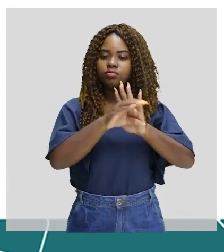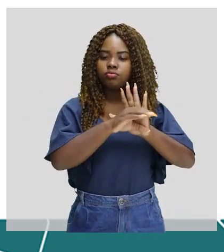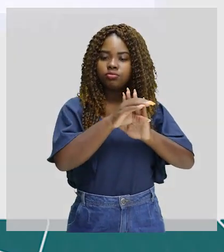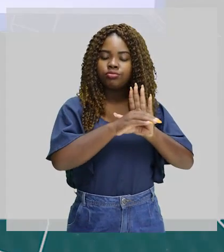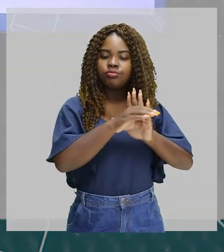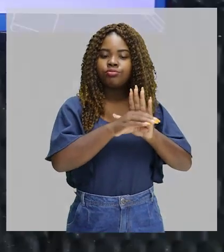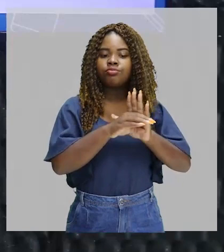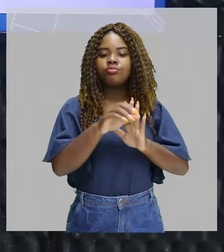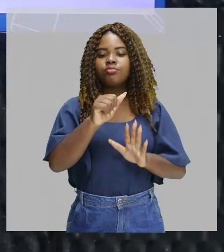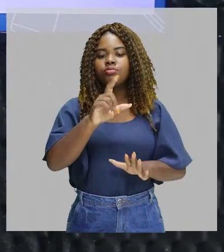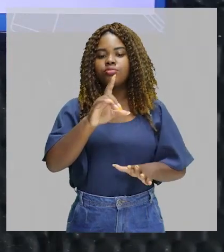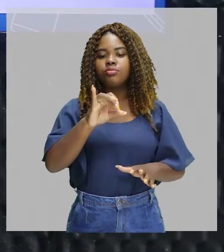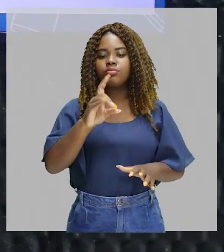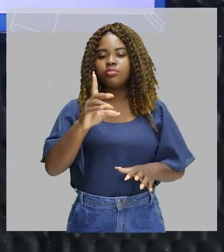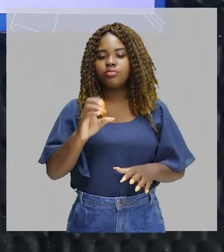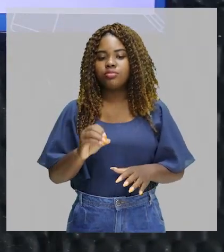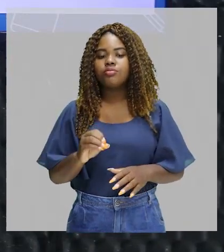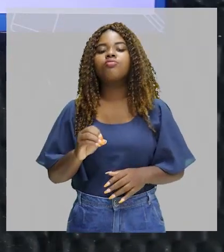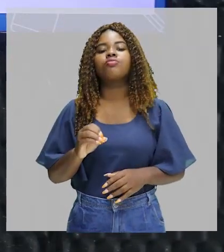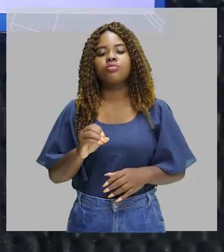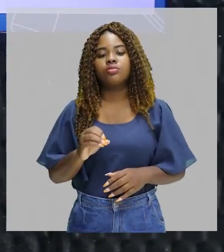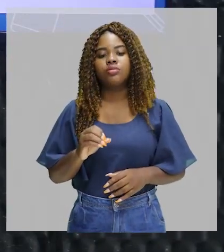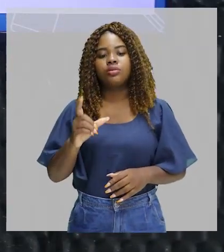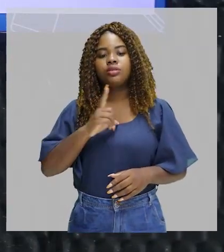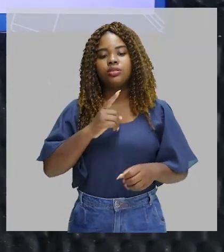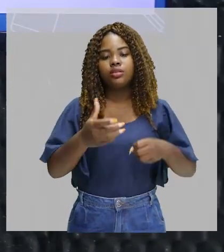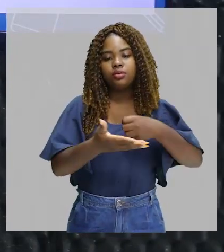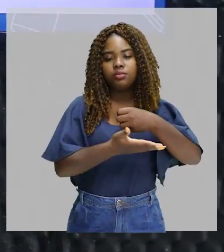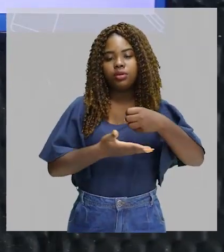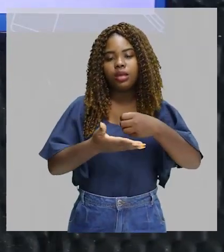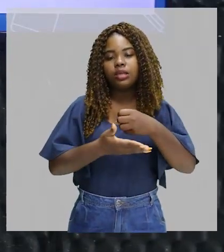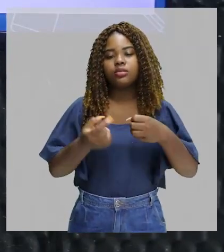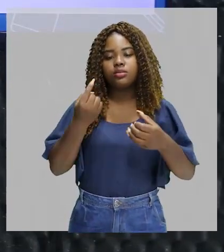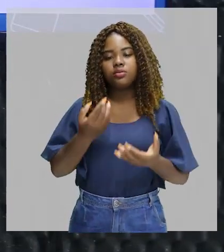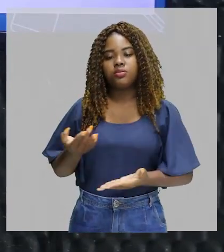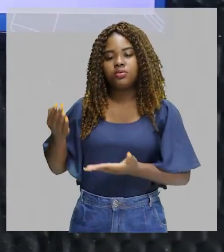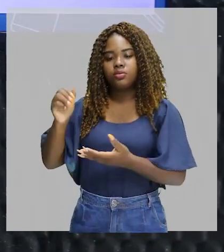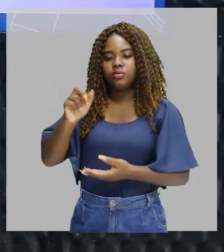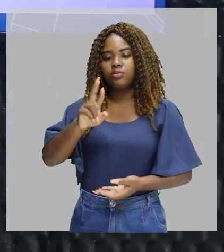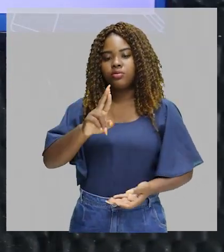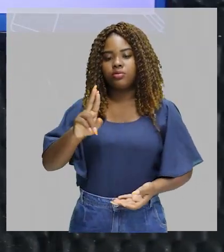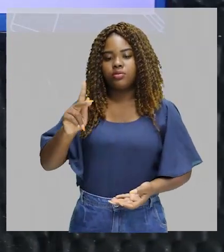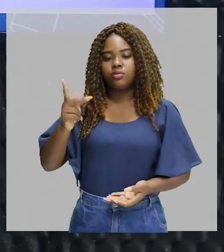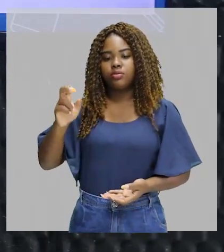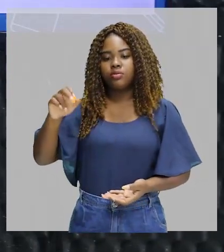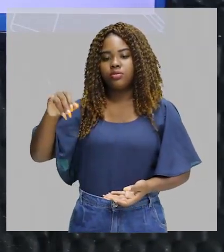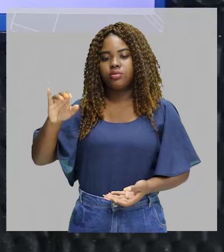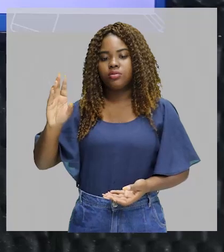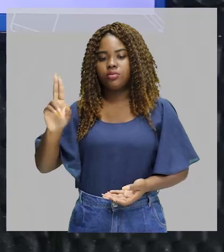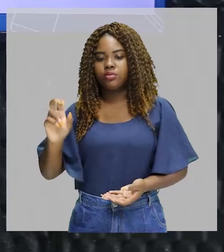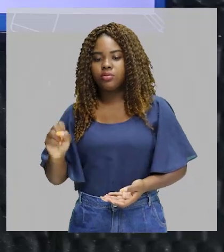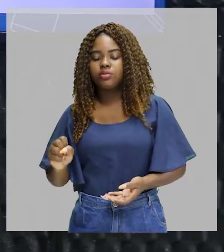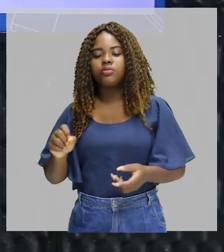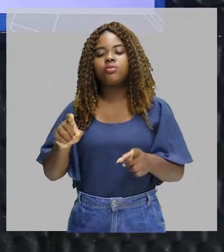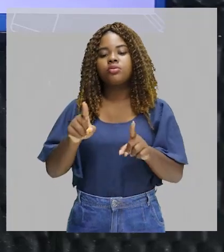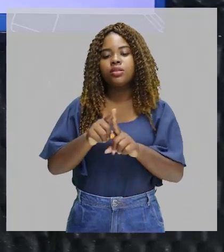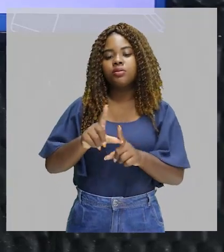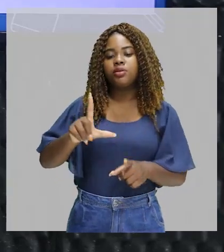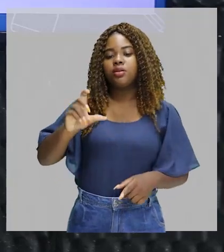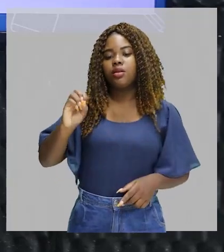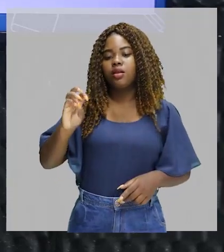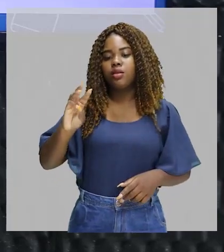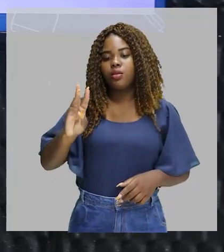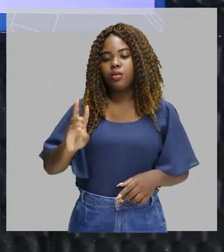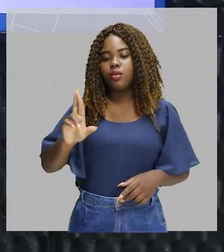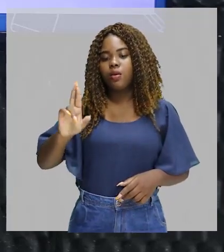ácidos. O conceito de ácido base de Arrhenius, Bronsted, de Lowry. Então a gente vai trabalhar essas ideias